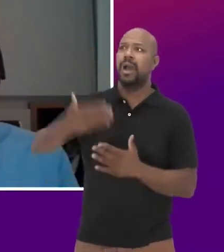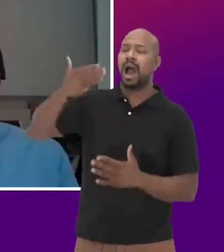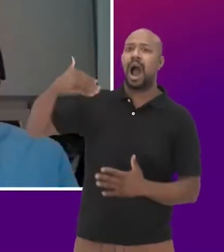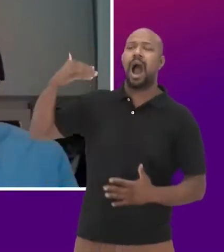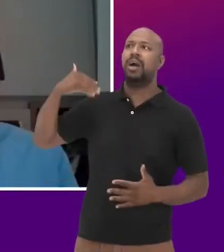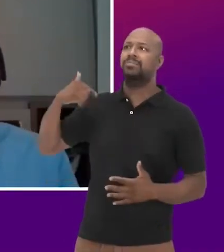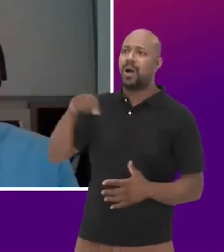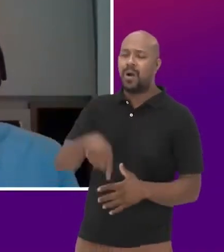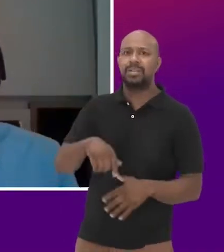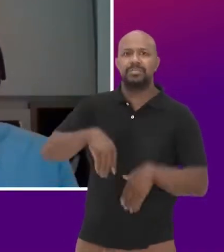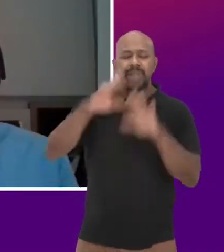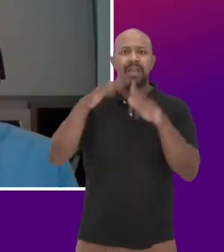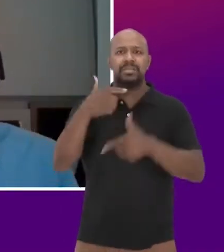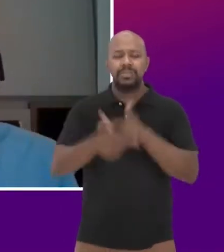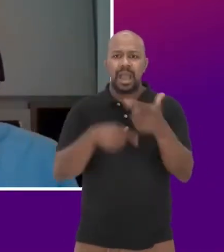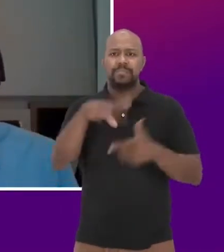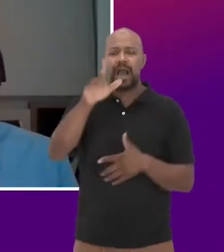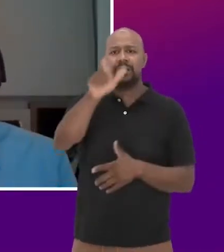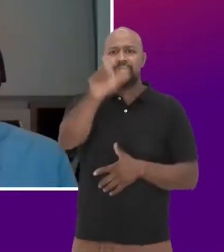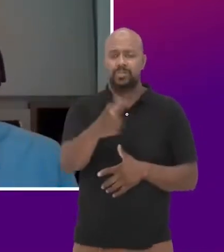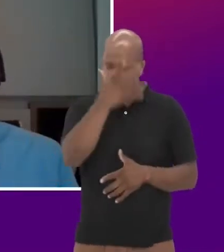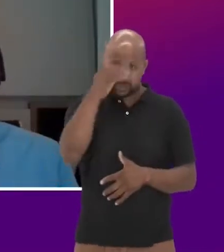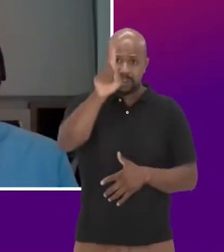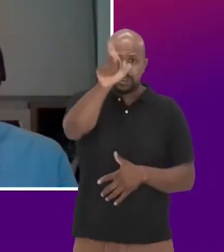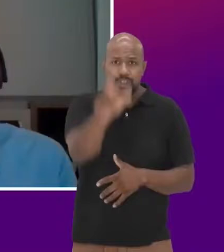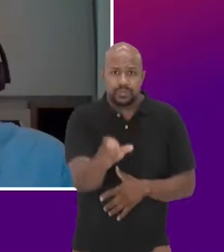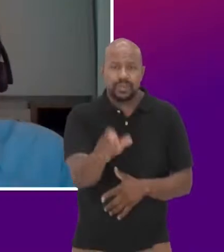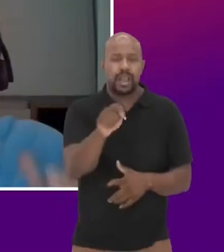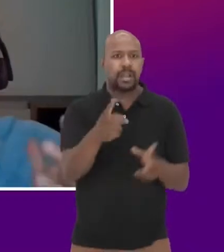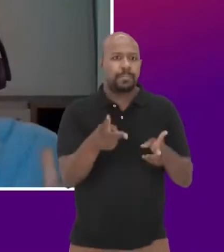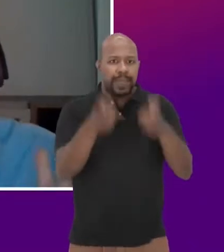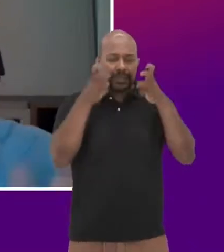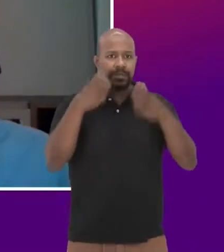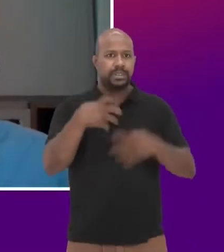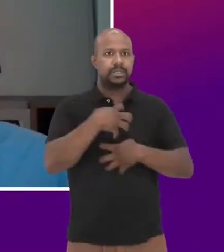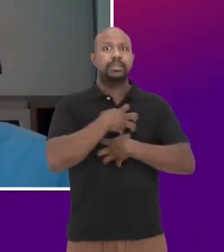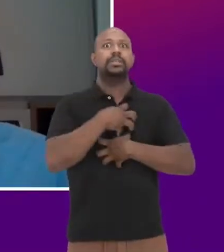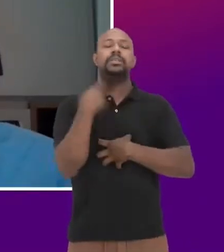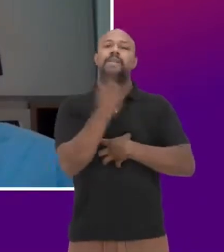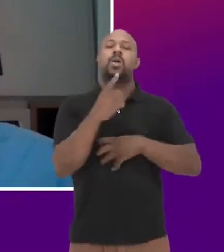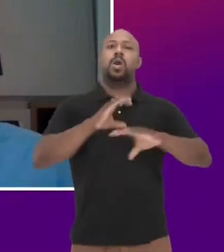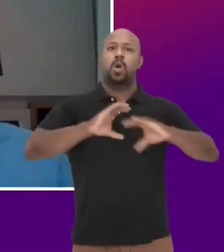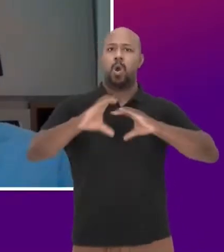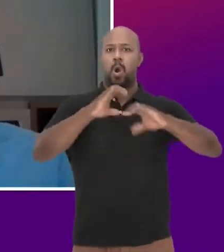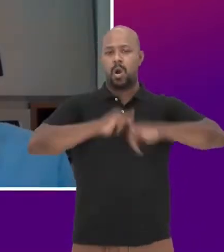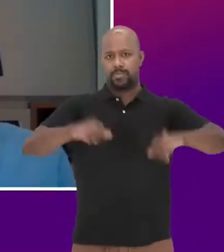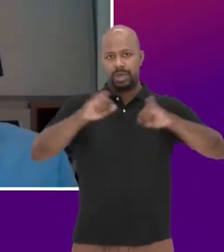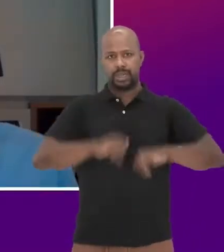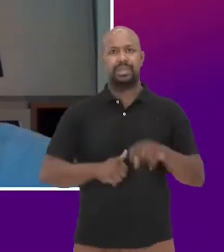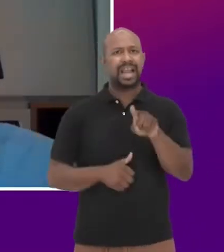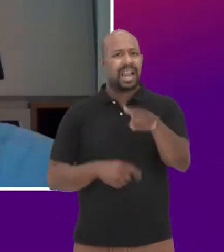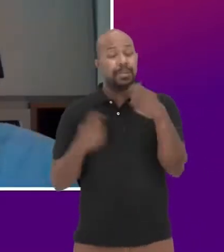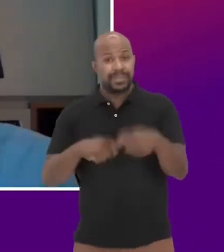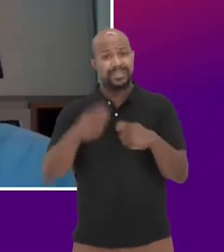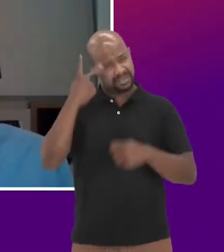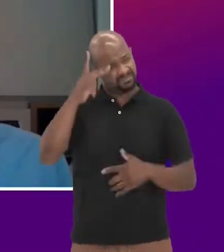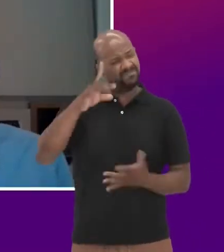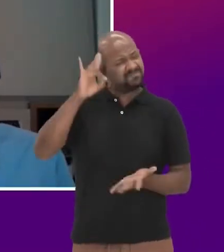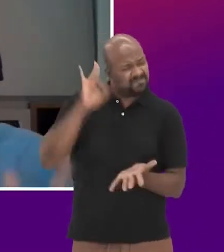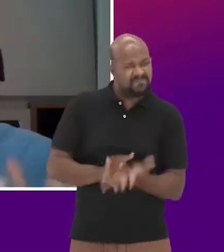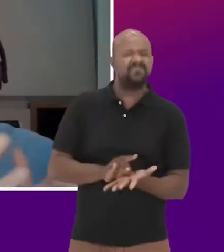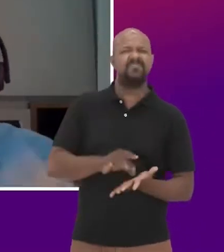teve a necessidade de trabalhar tanto o indivíduo e fazer com que eles percebessem e sentissem a nossa comunicação. Aquilo ali tem que ser para